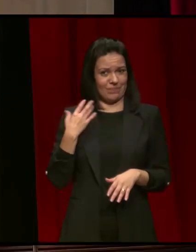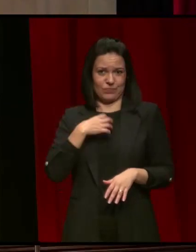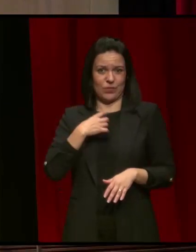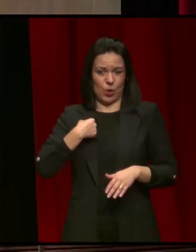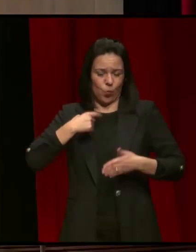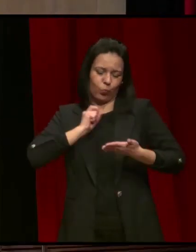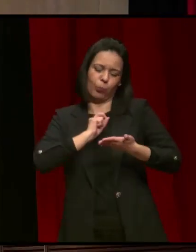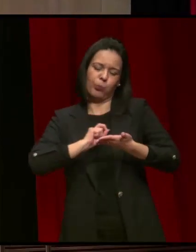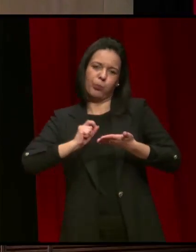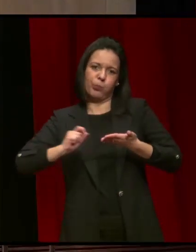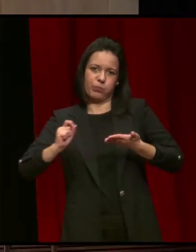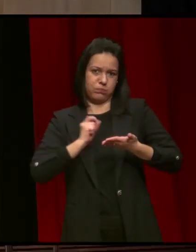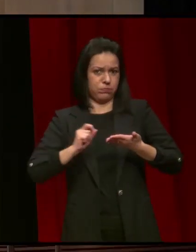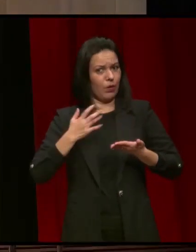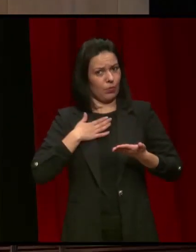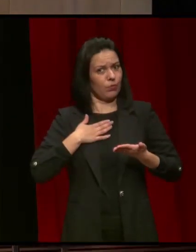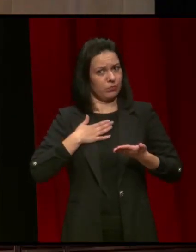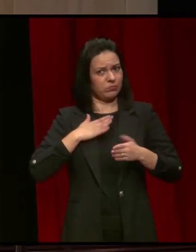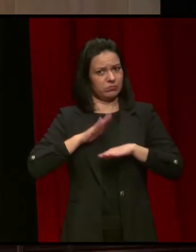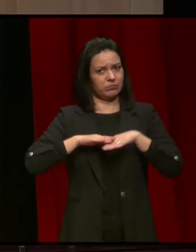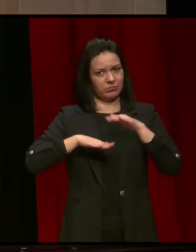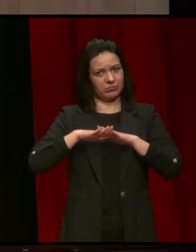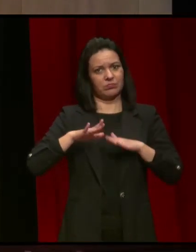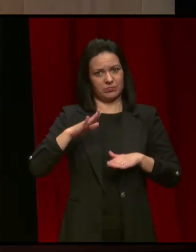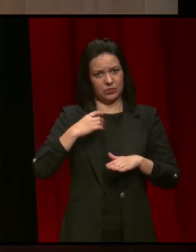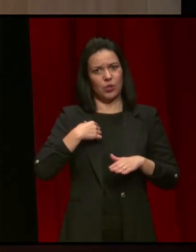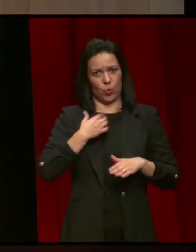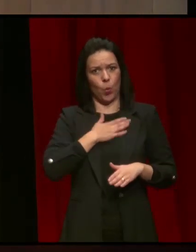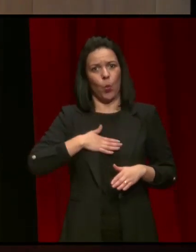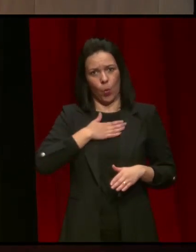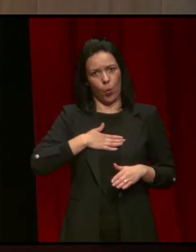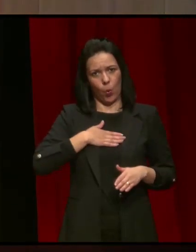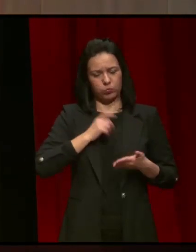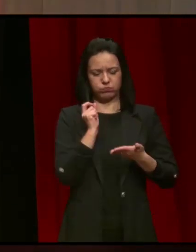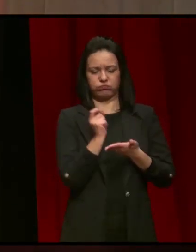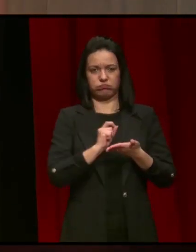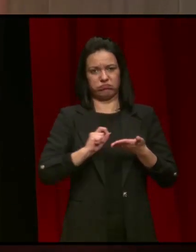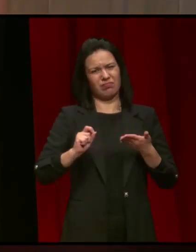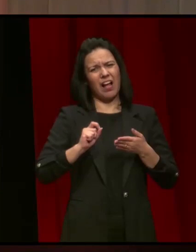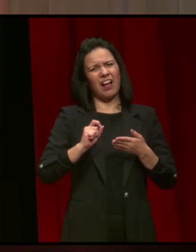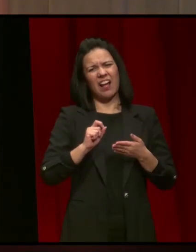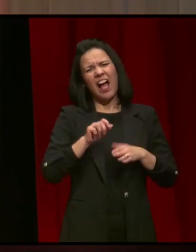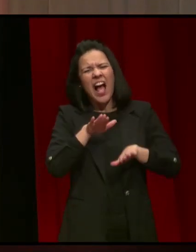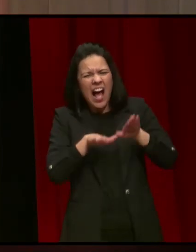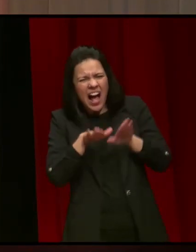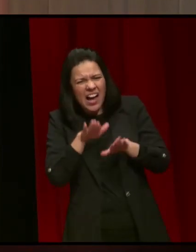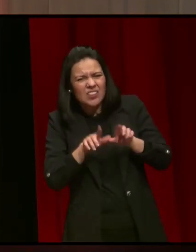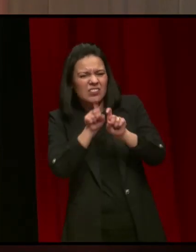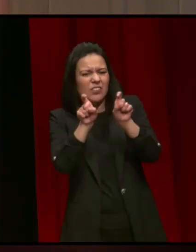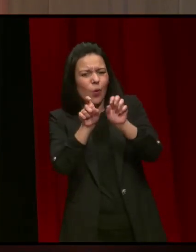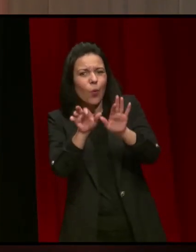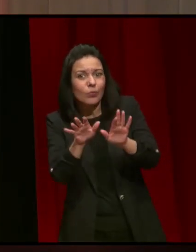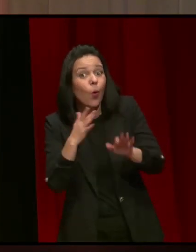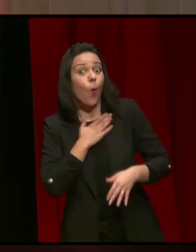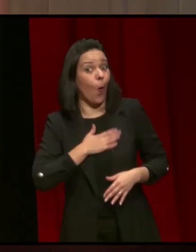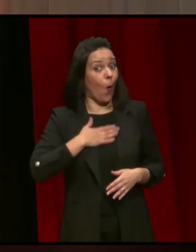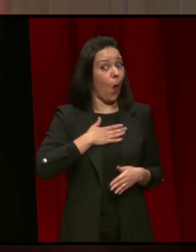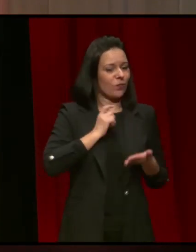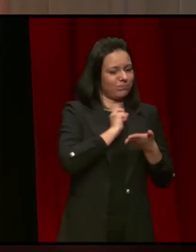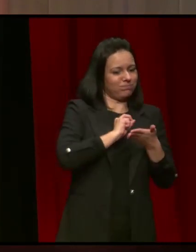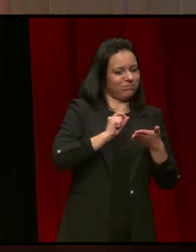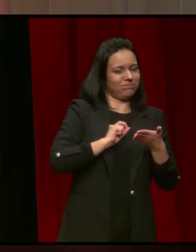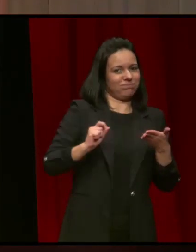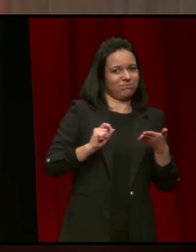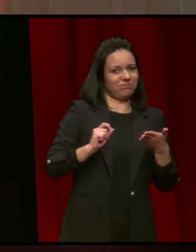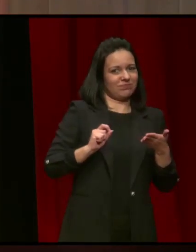anotação, eu tenho que passar pela minha mão as coisas, eu tenho que ver escrevendo com a minha mão. Às vezes eu uso o computador, mas geralmente eu gosto de escrever. Quando eu vou pregar, eu abro o